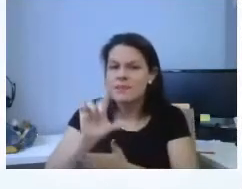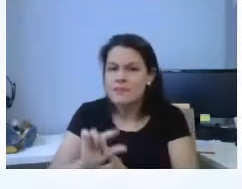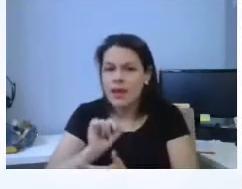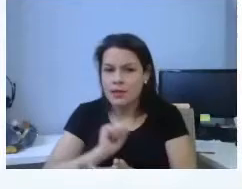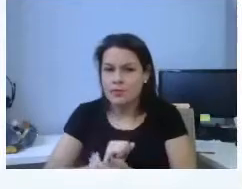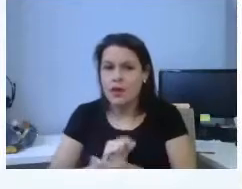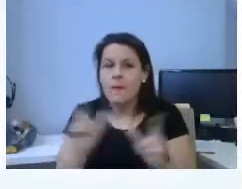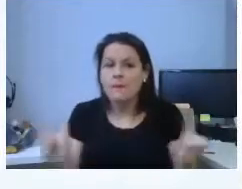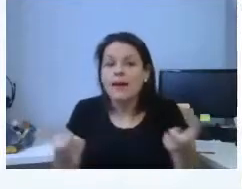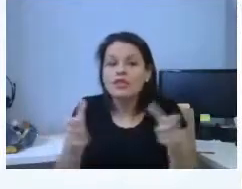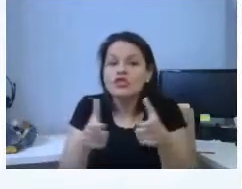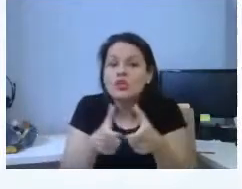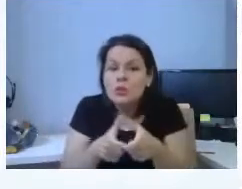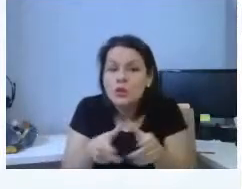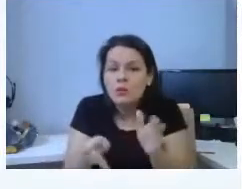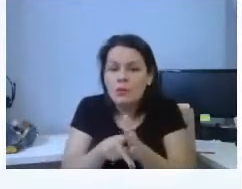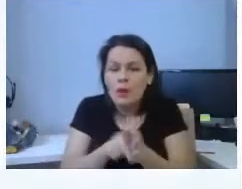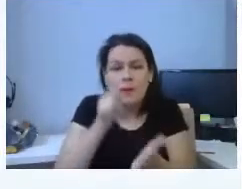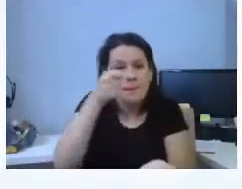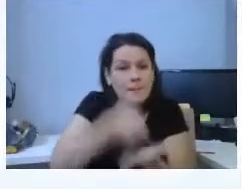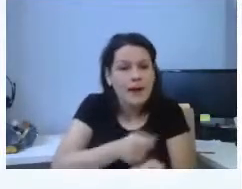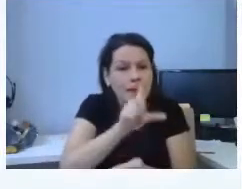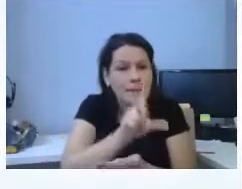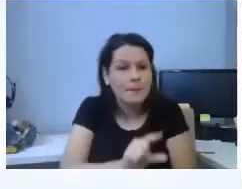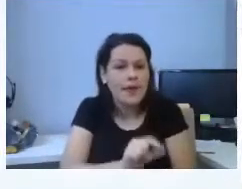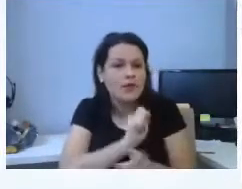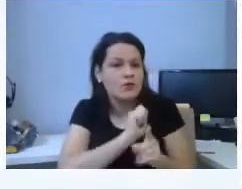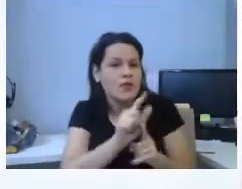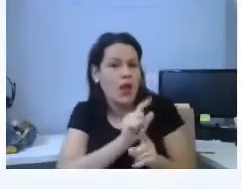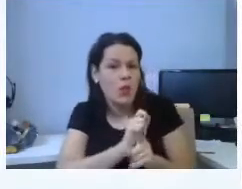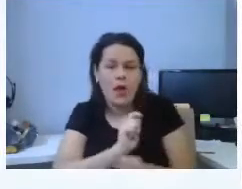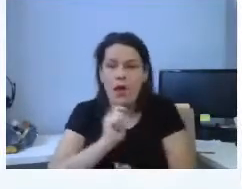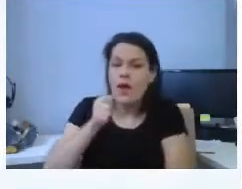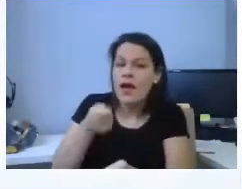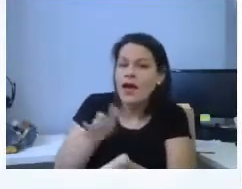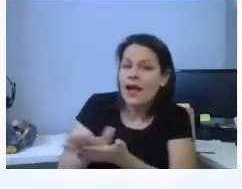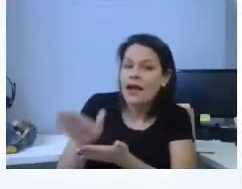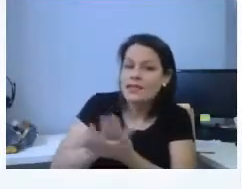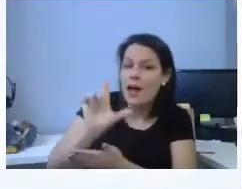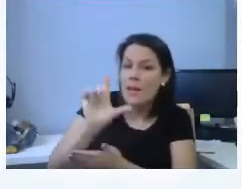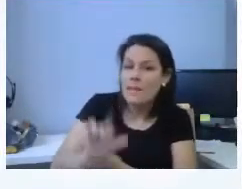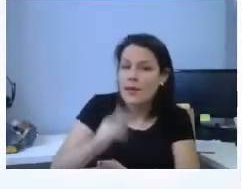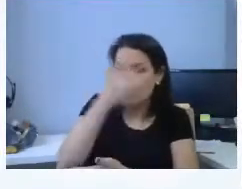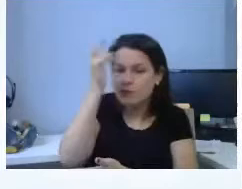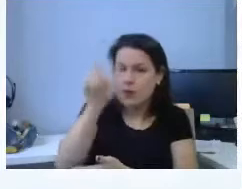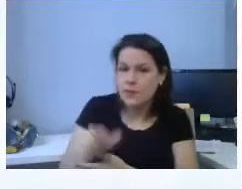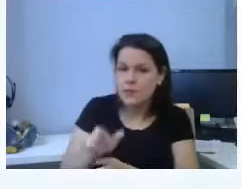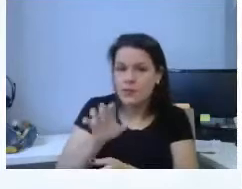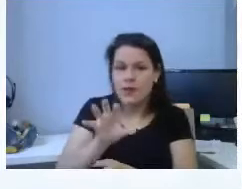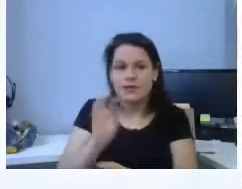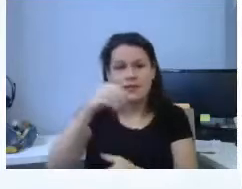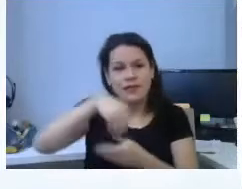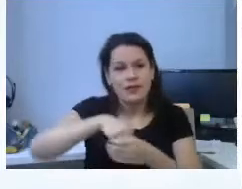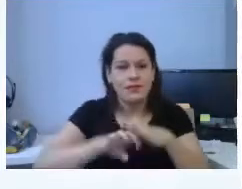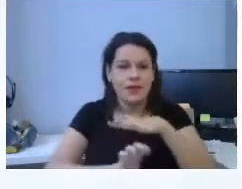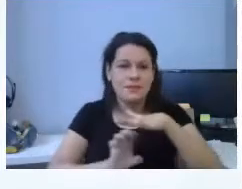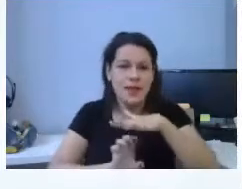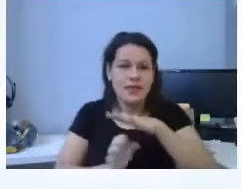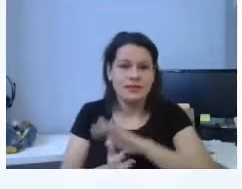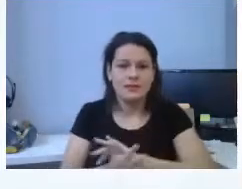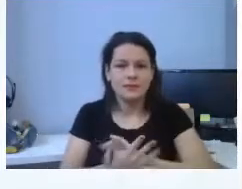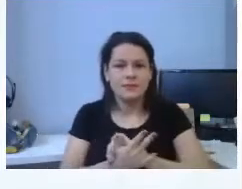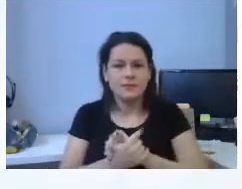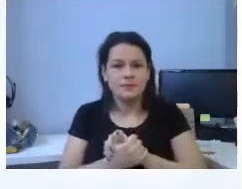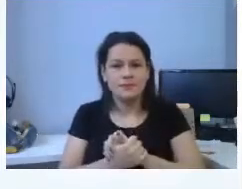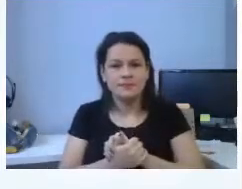de escritórios, para pagar menos aluguel, gastar menos com o trabalhador dentro das empresas.